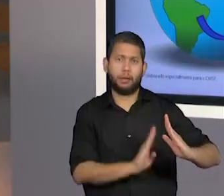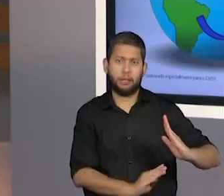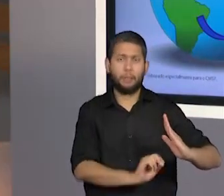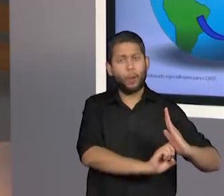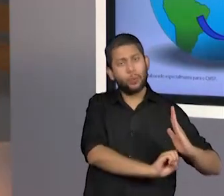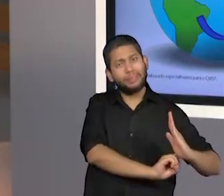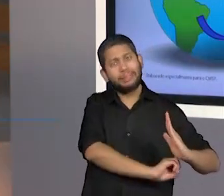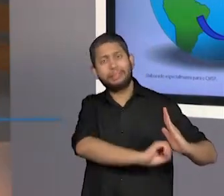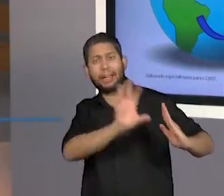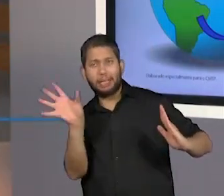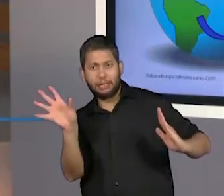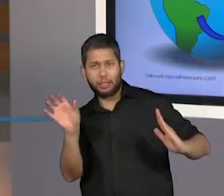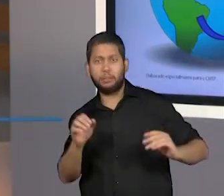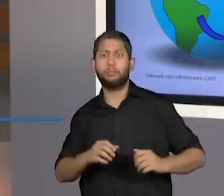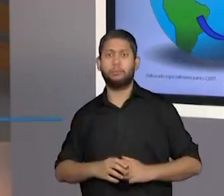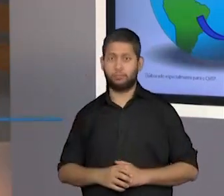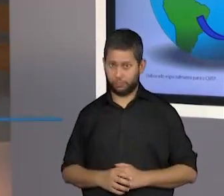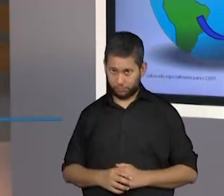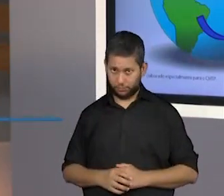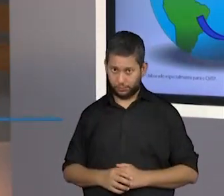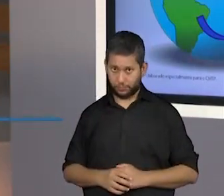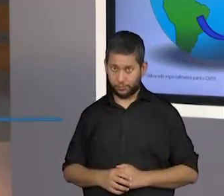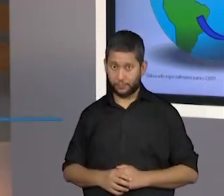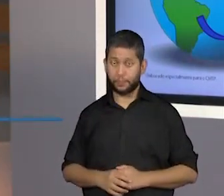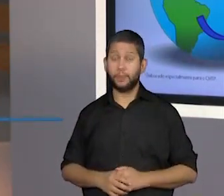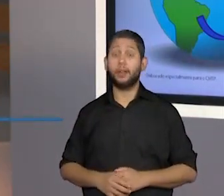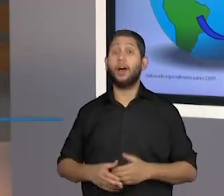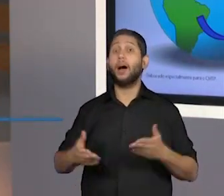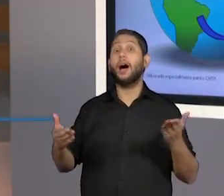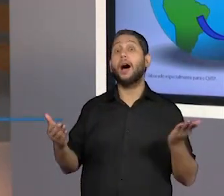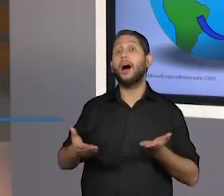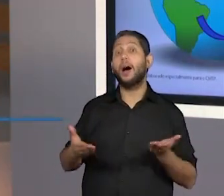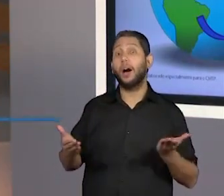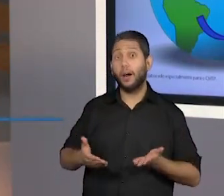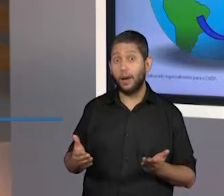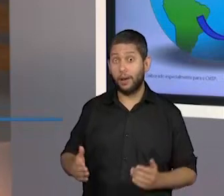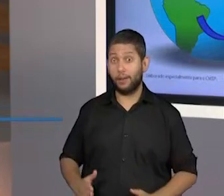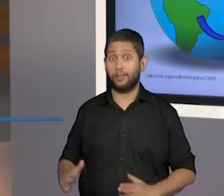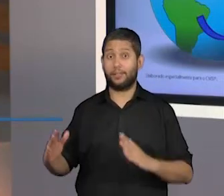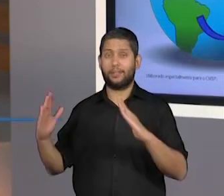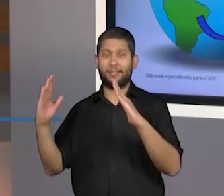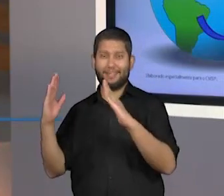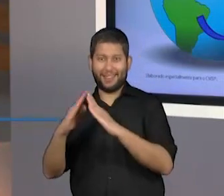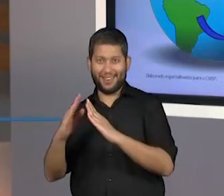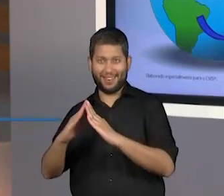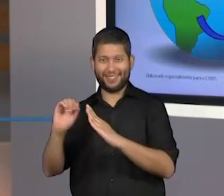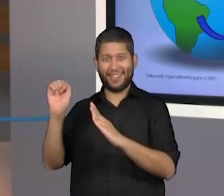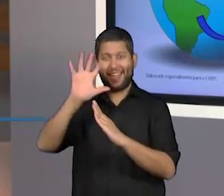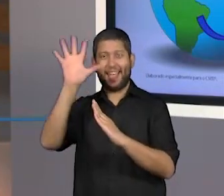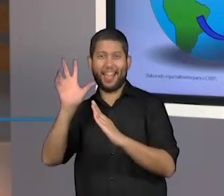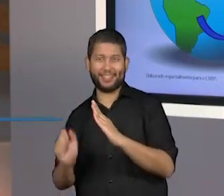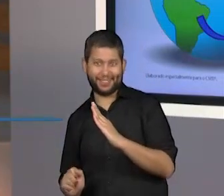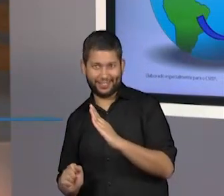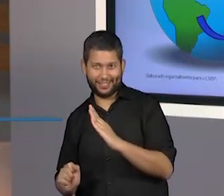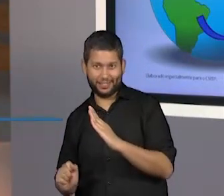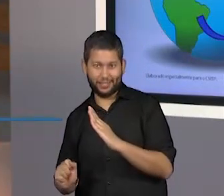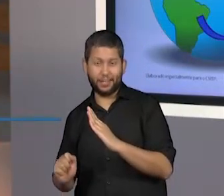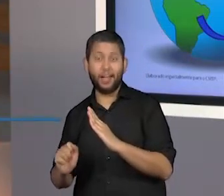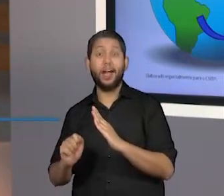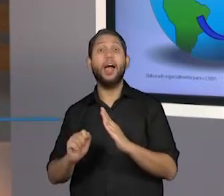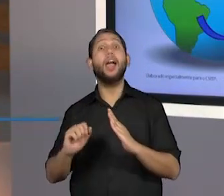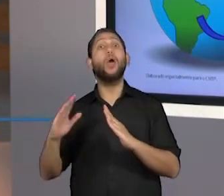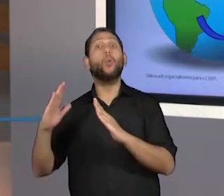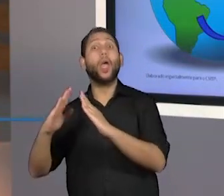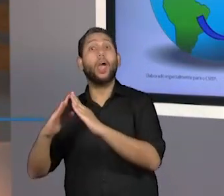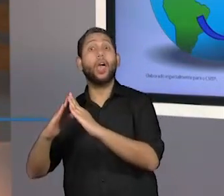professor. Você morava lá na África do Sul e veio para o Brasil. Então, para